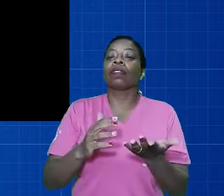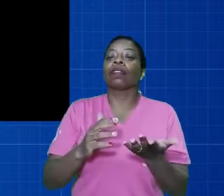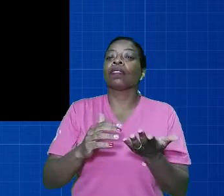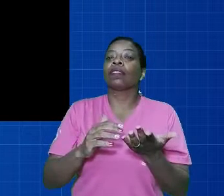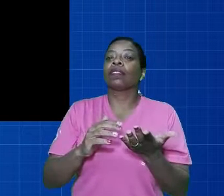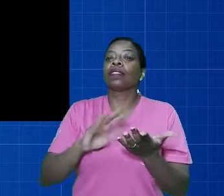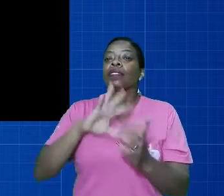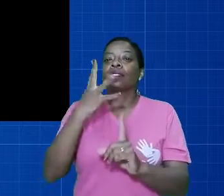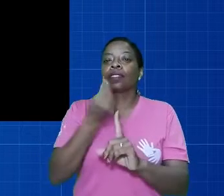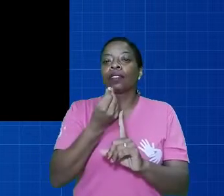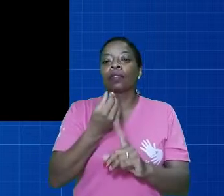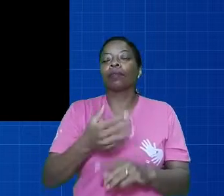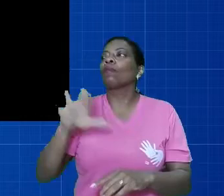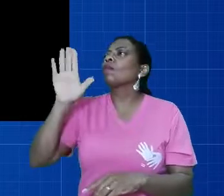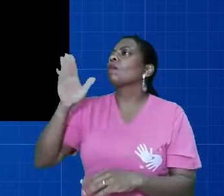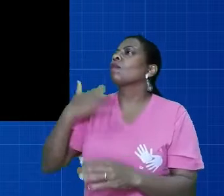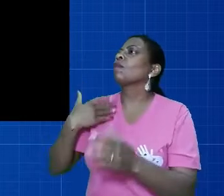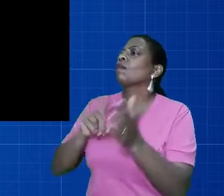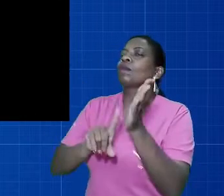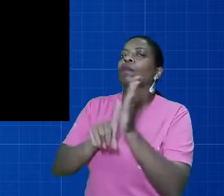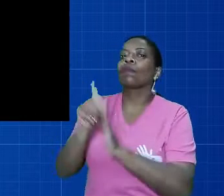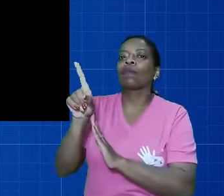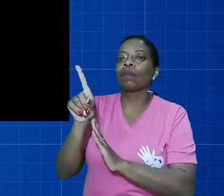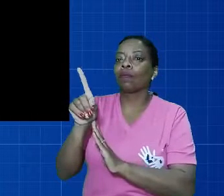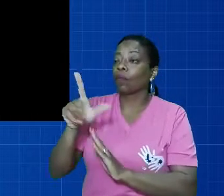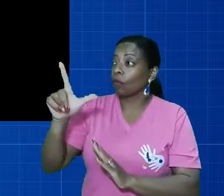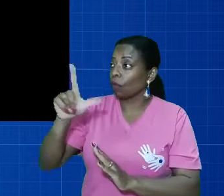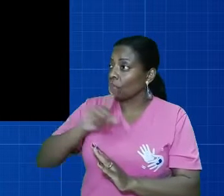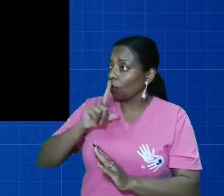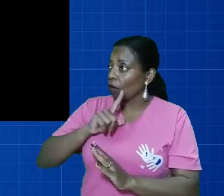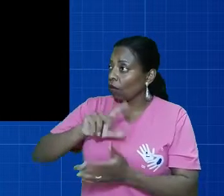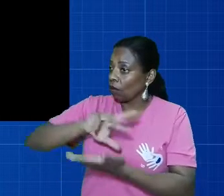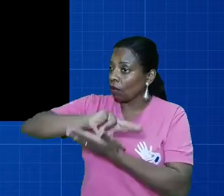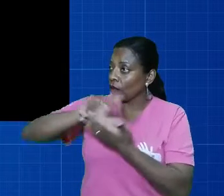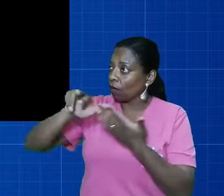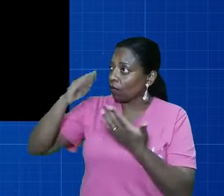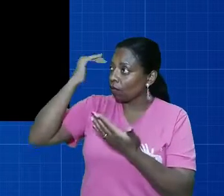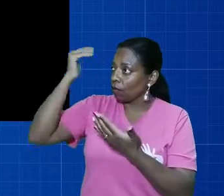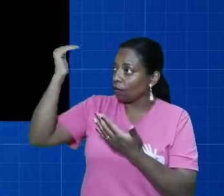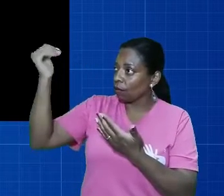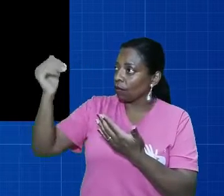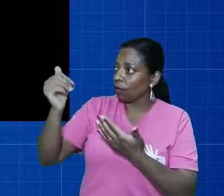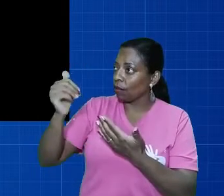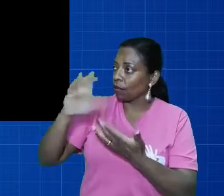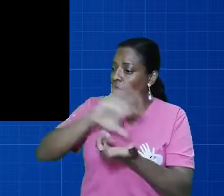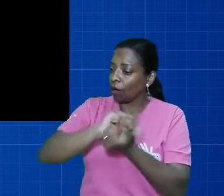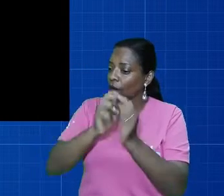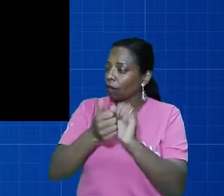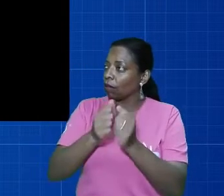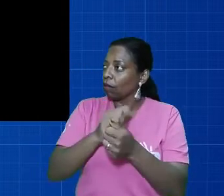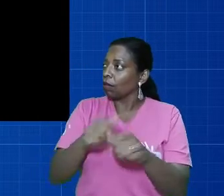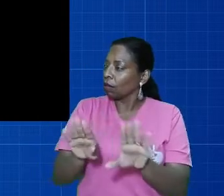Pergunta, inclusive, no envolvimento de alguns artistas, se não me engano, né, Rossano?